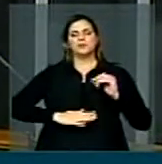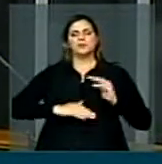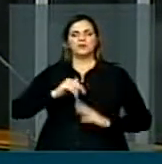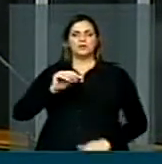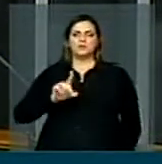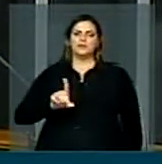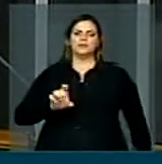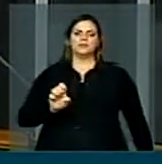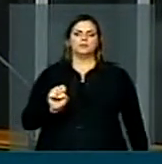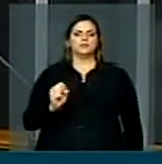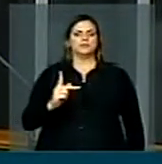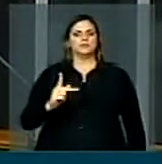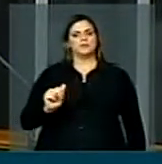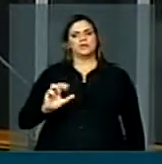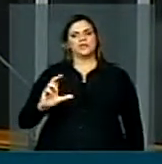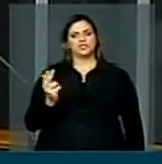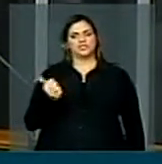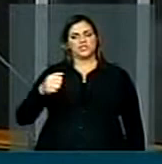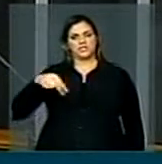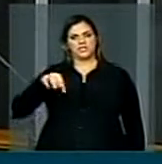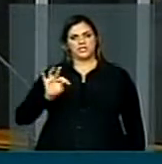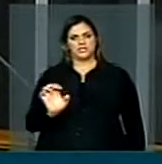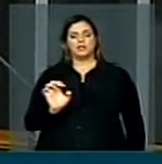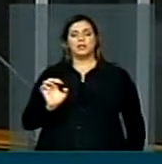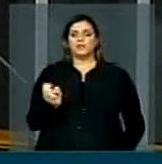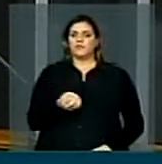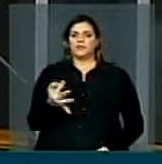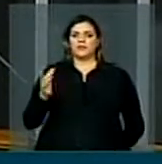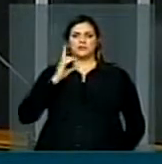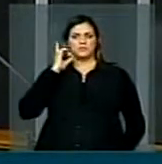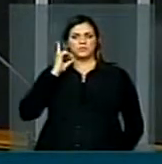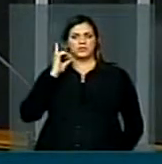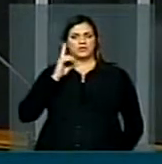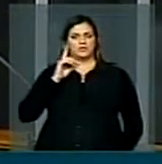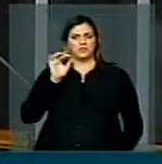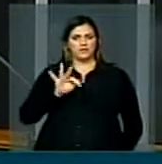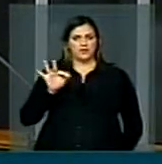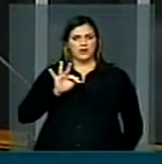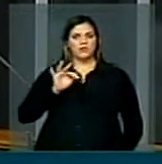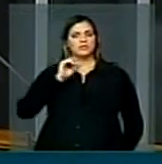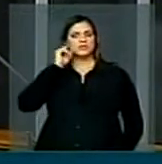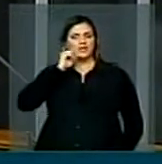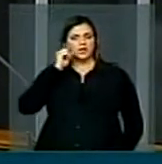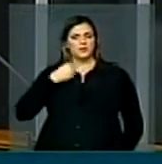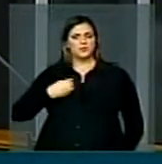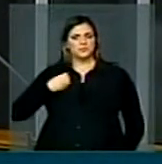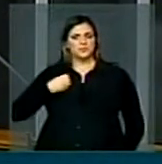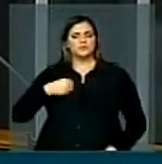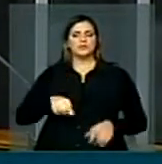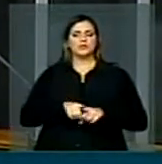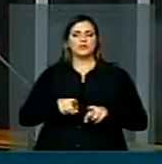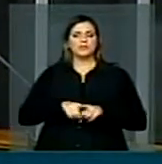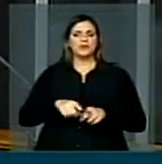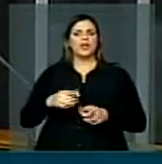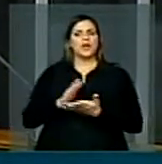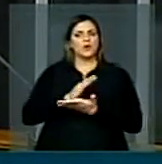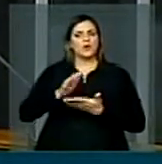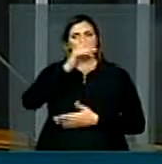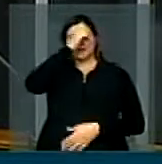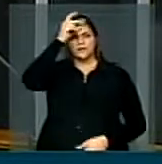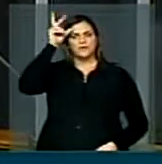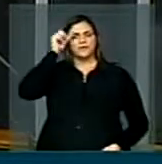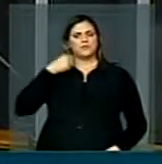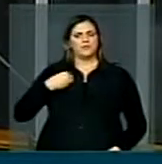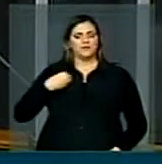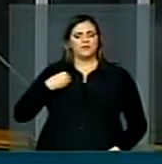Documentalistas do Brasil, com a presença de vários deputados federais, senador. Também com a presença de alguns prefeitos, dos quais